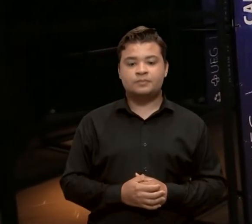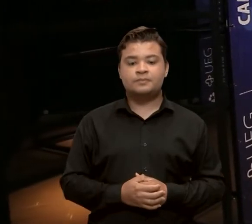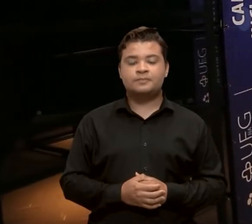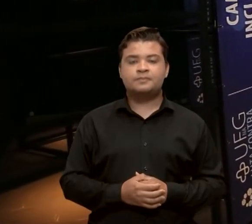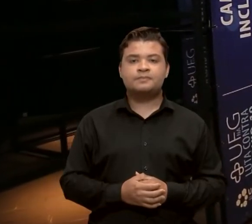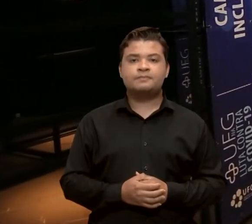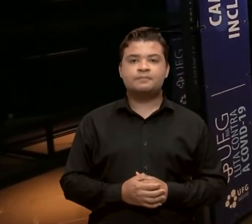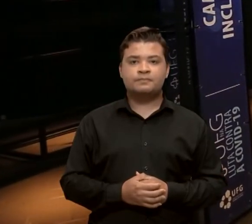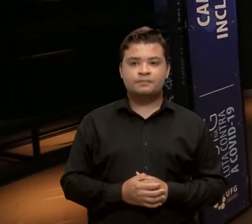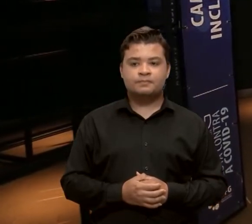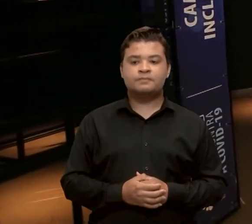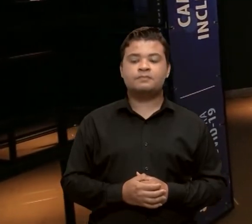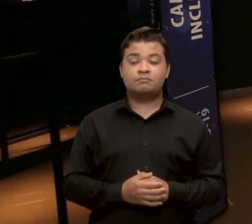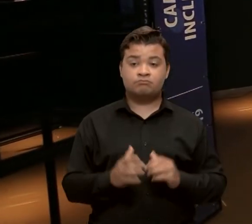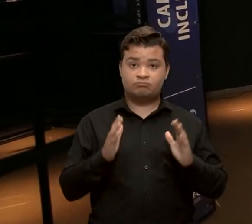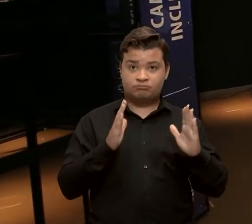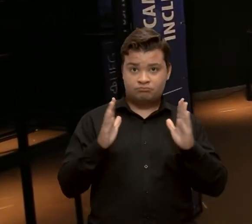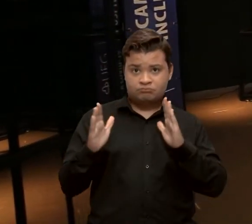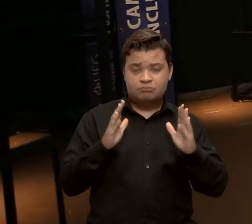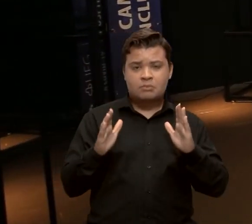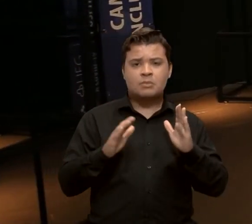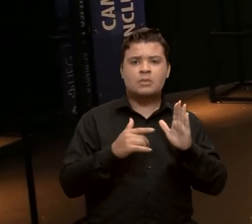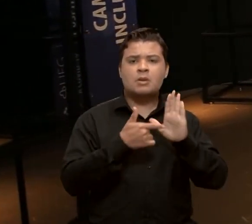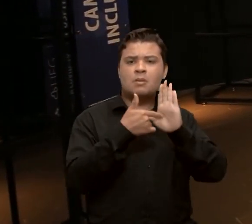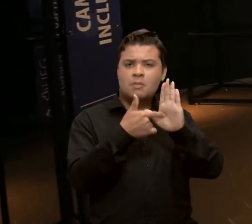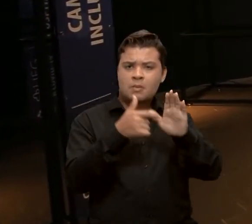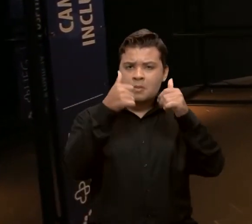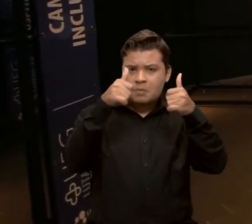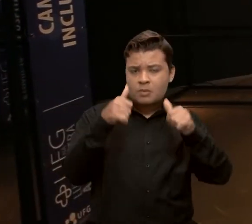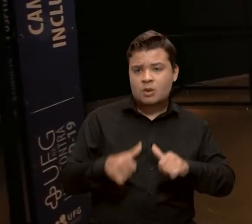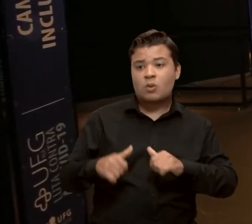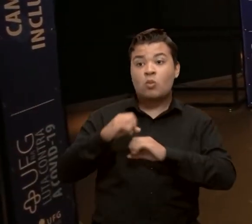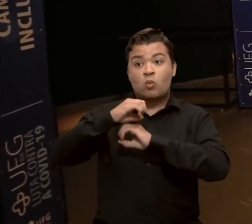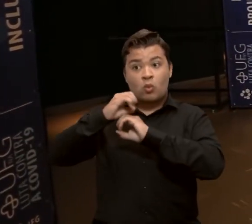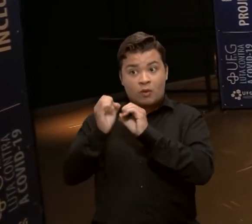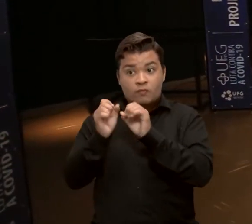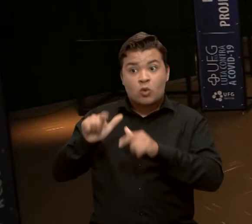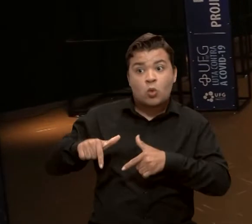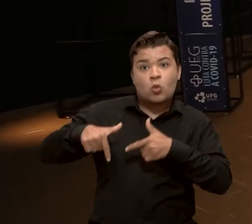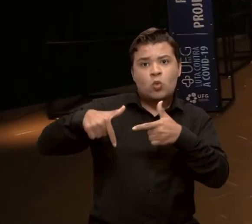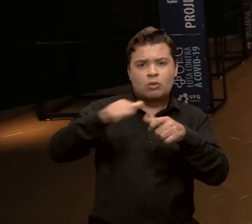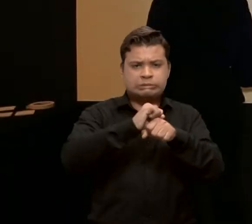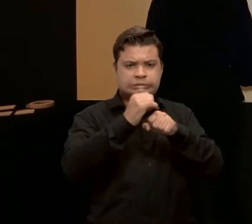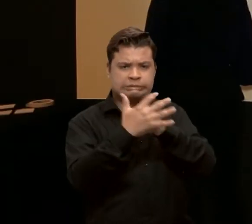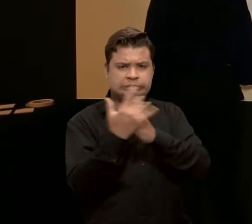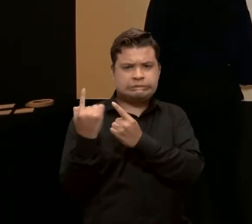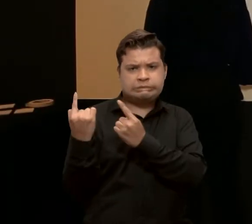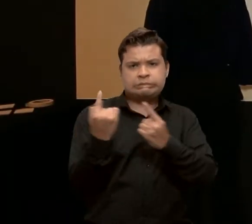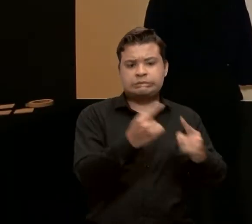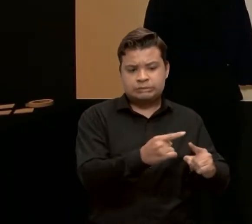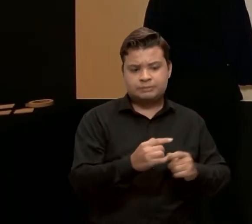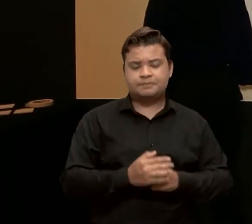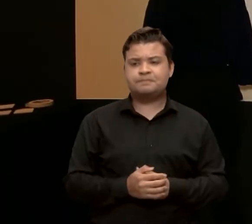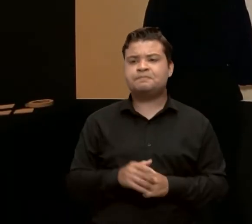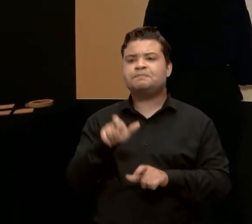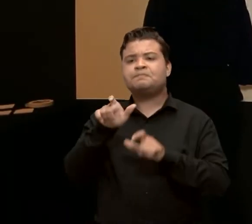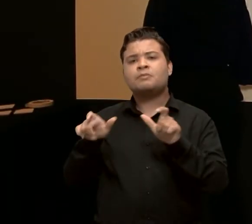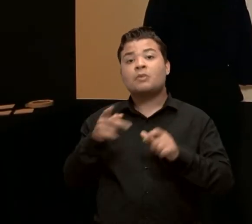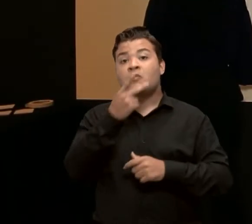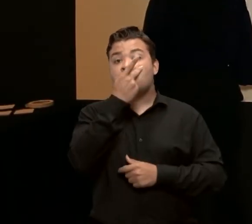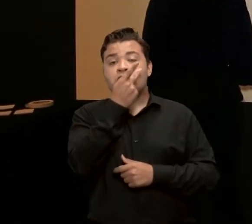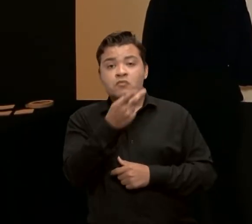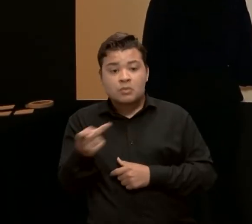Durante o percurso da exposição UFG na luta contra a Covid-19, o visitante vai